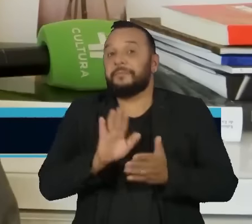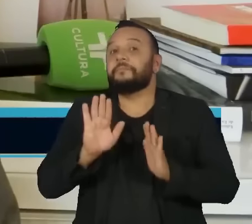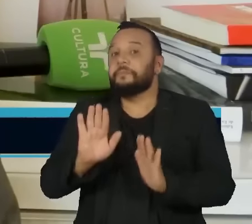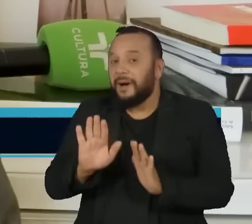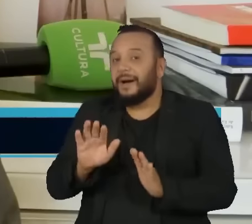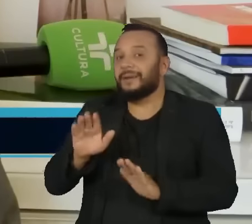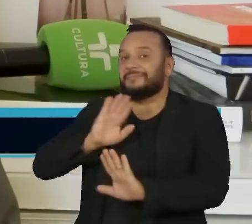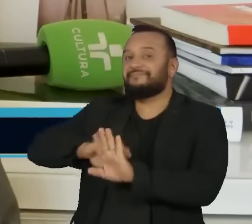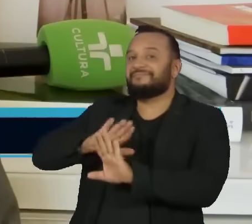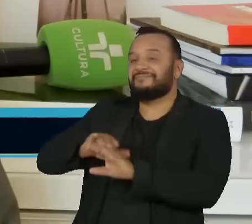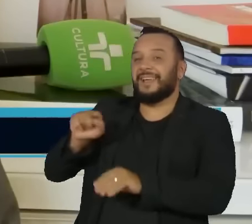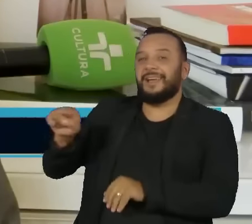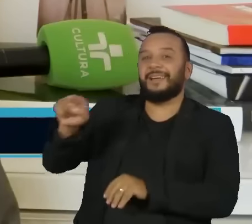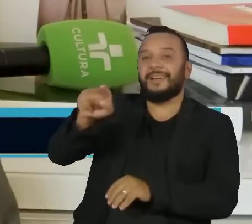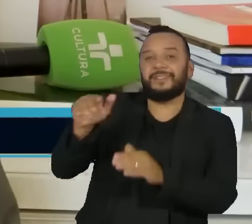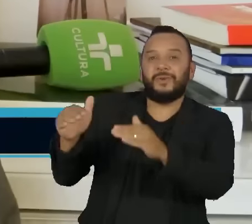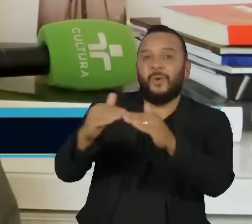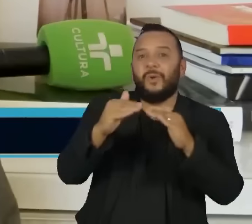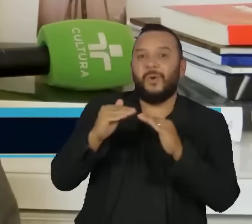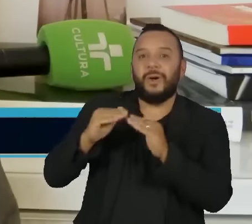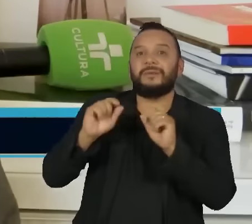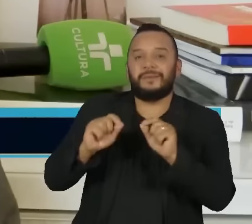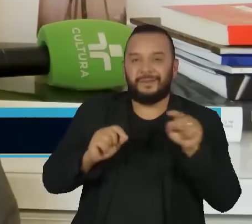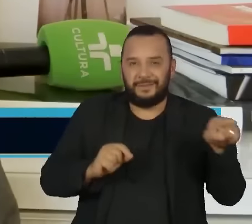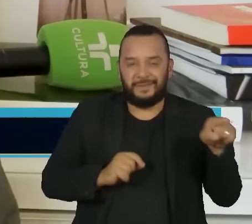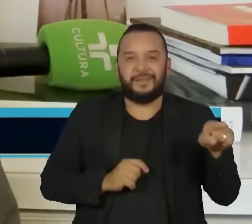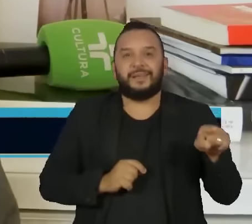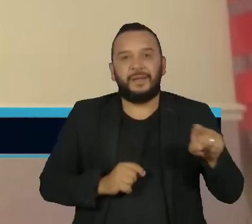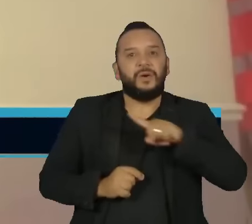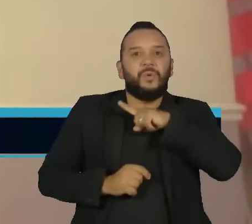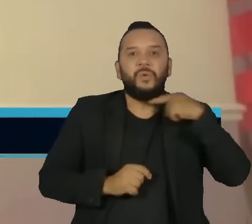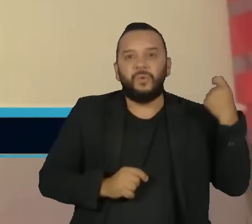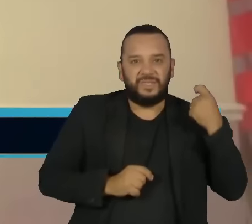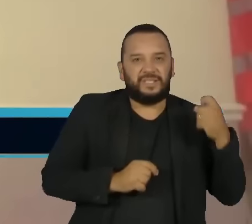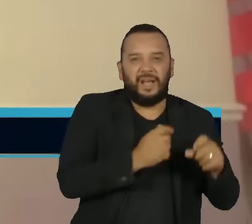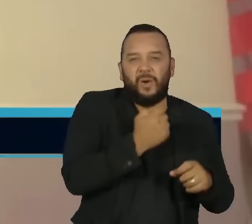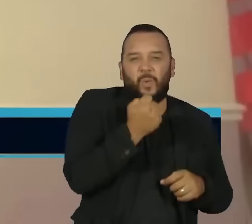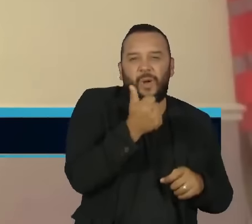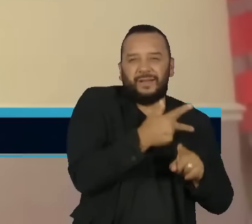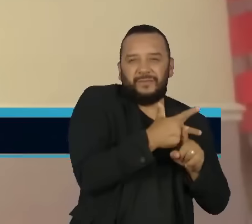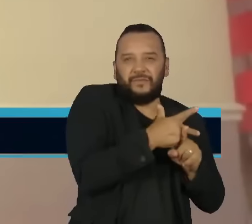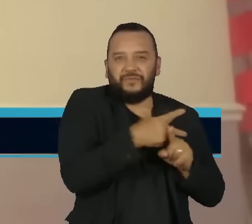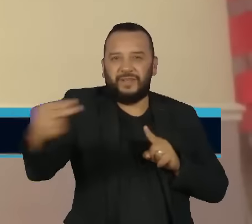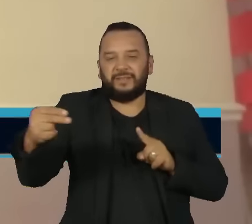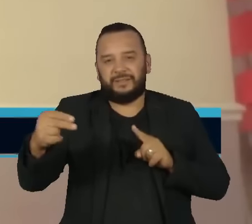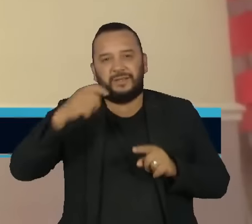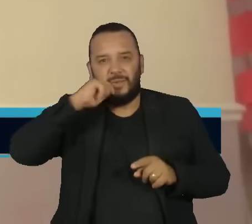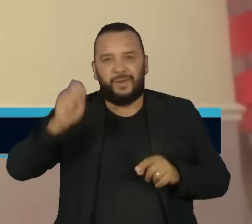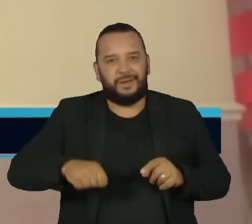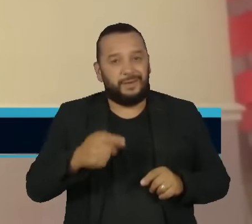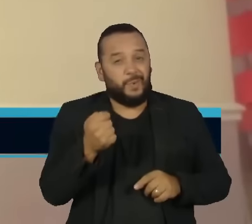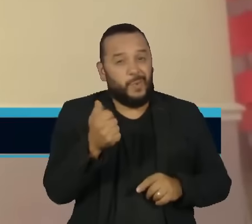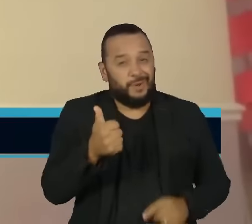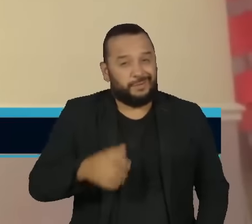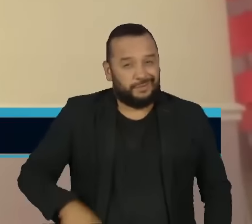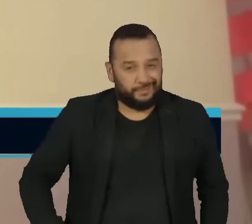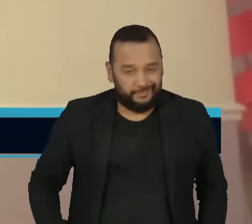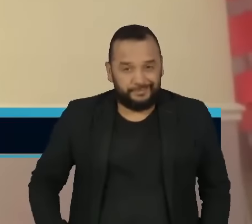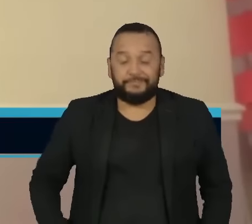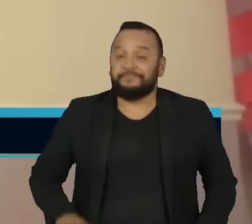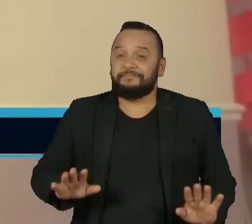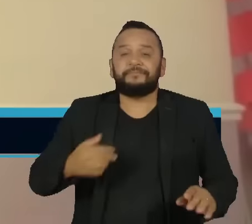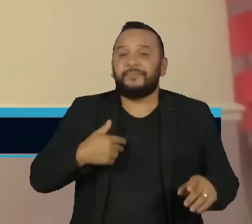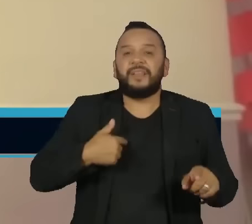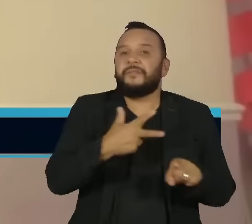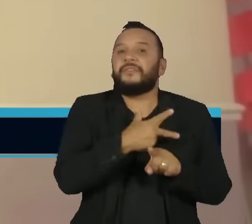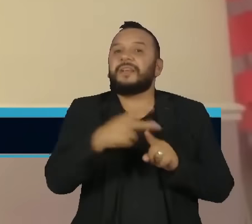unanimidade. A Rússia está vencendo a guerra contra a Ucrânia. E a pergunta que se faz é, depois da Ucrânia,